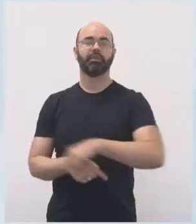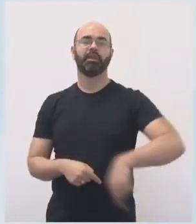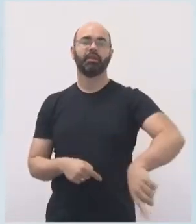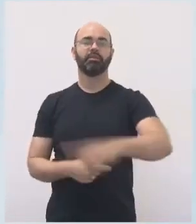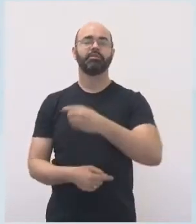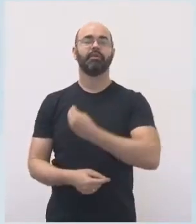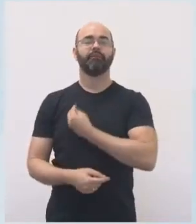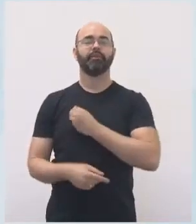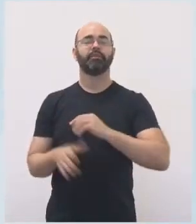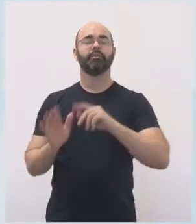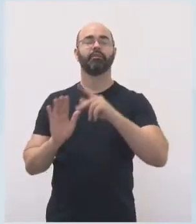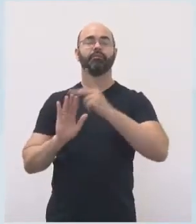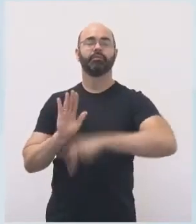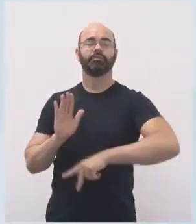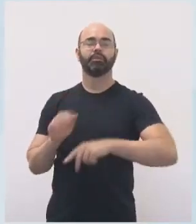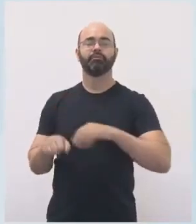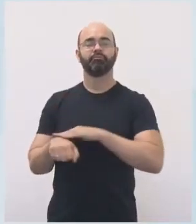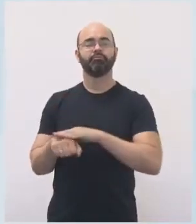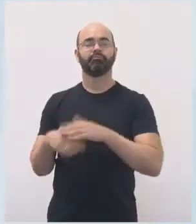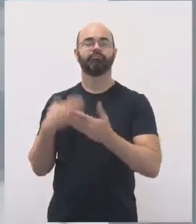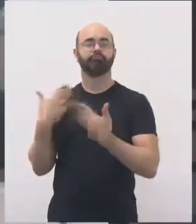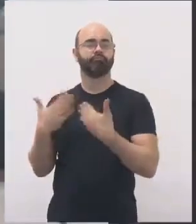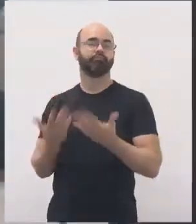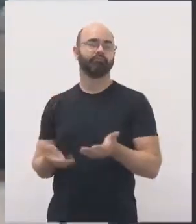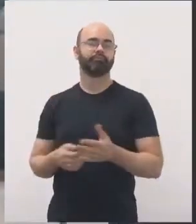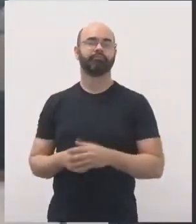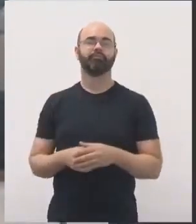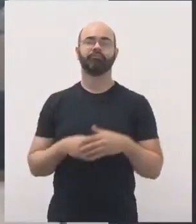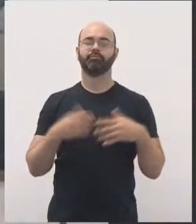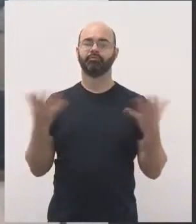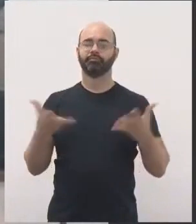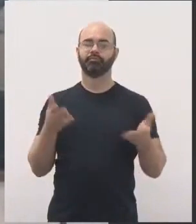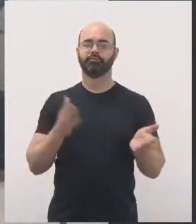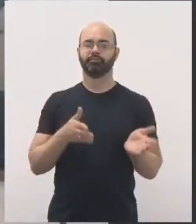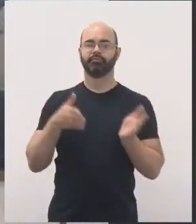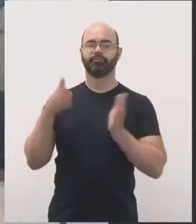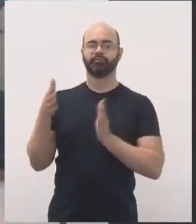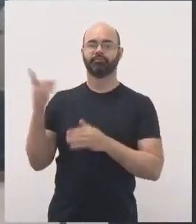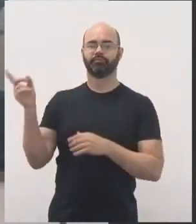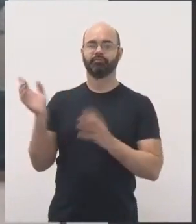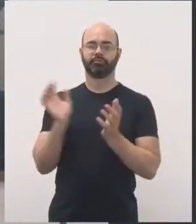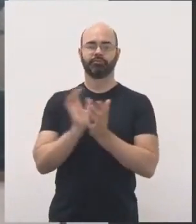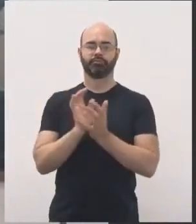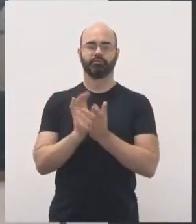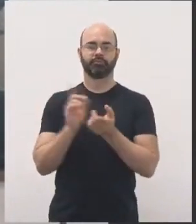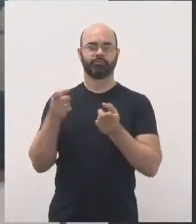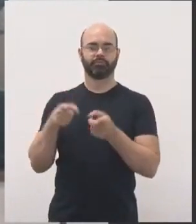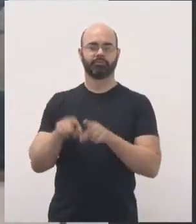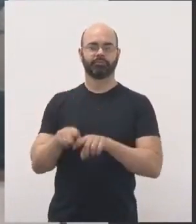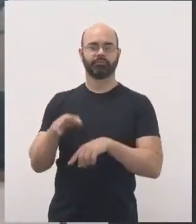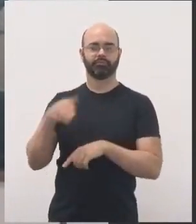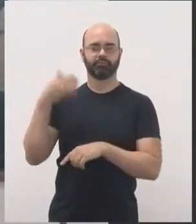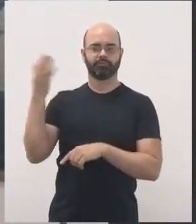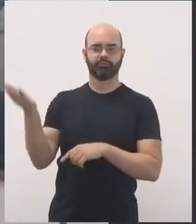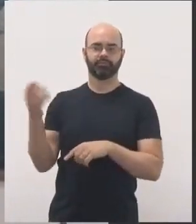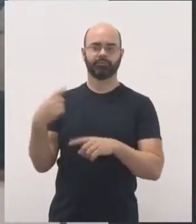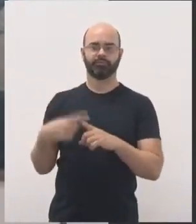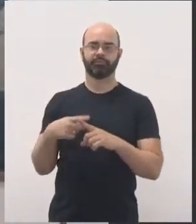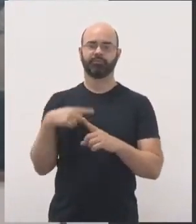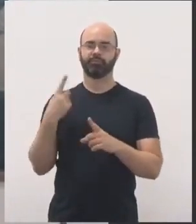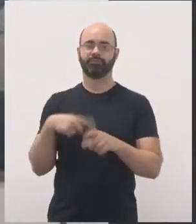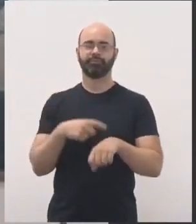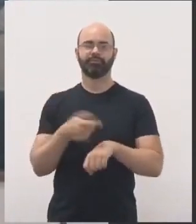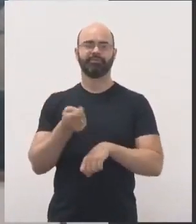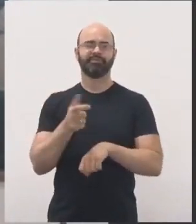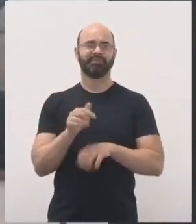vida. Eu vou passar a palavra para os nossos parceiros, porque a gente já está chegando ao